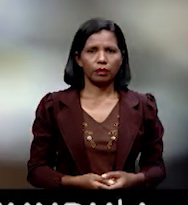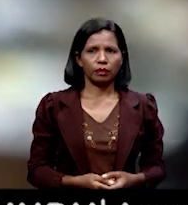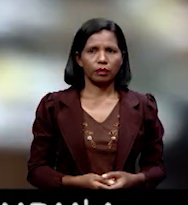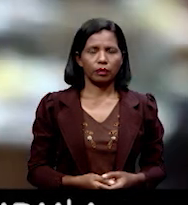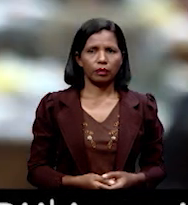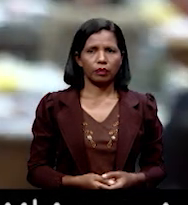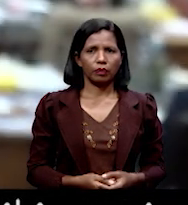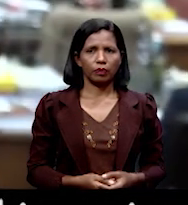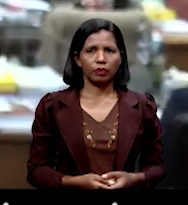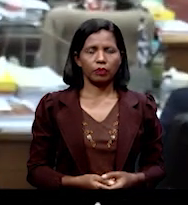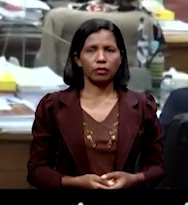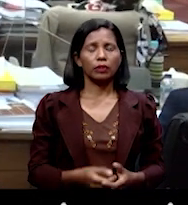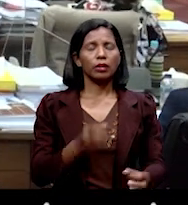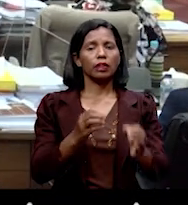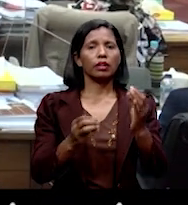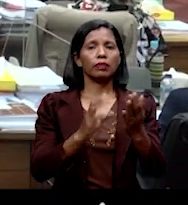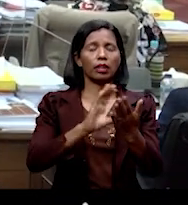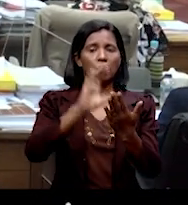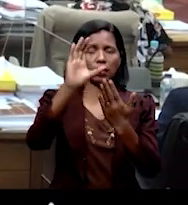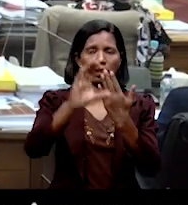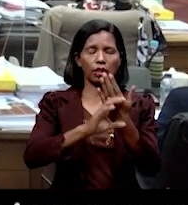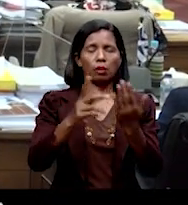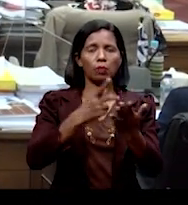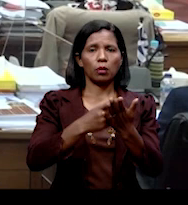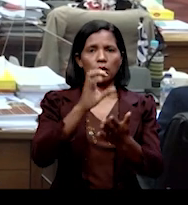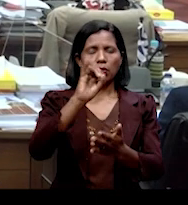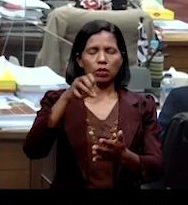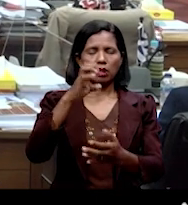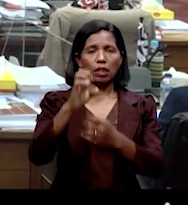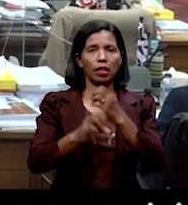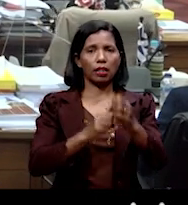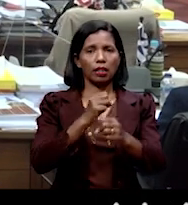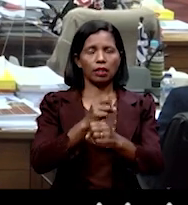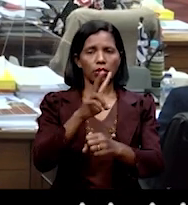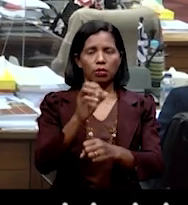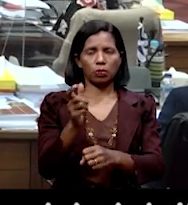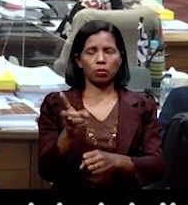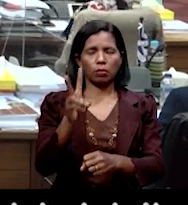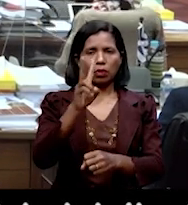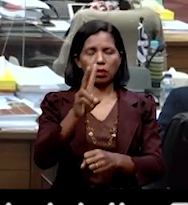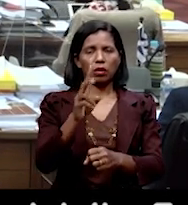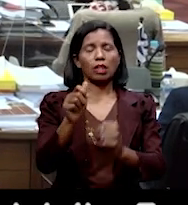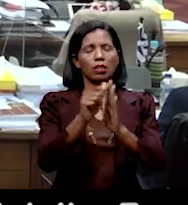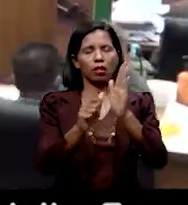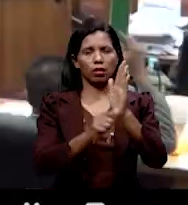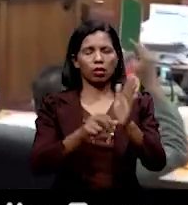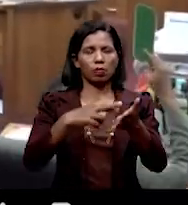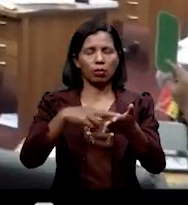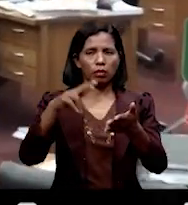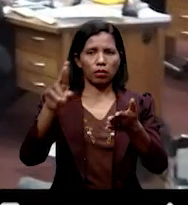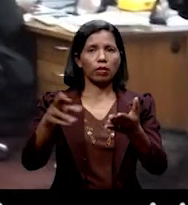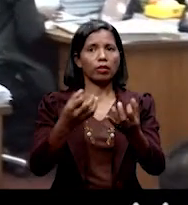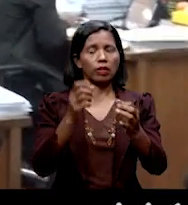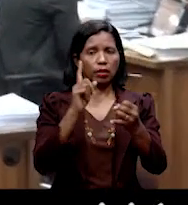Maski kalendário ba diskusan proposta orçamento geral estado tinan rihun rua rua nulu resen rua, azenda ona aprovação final ia